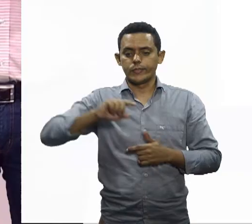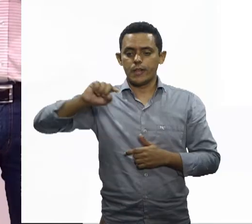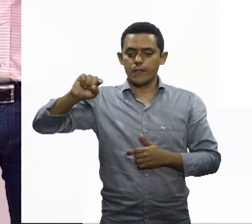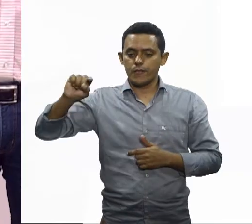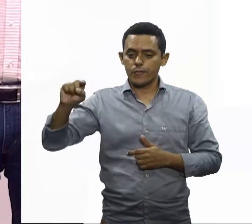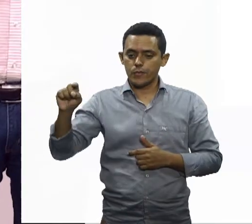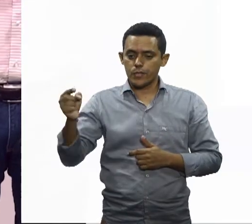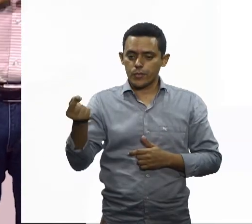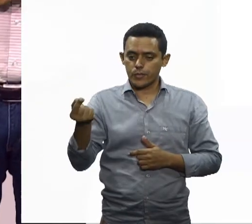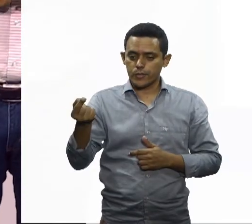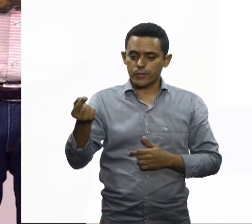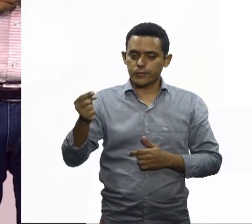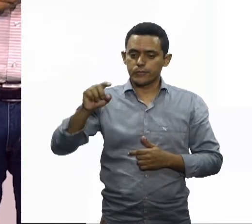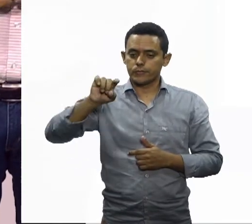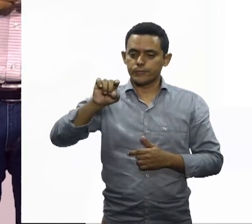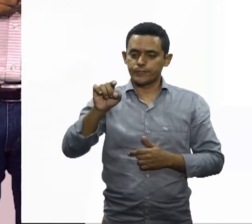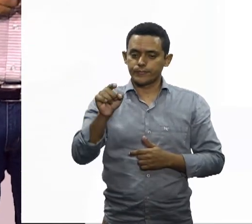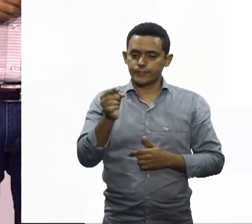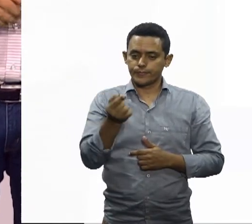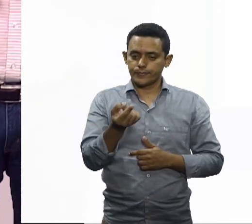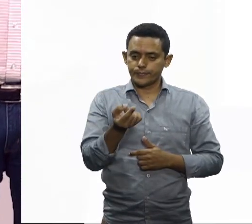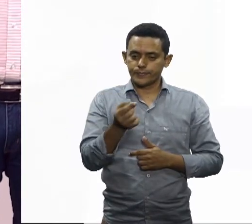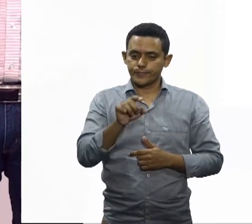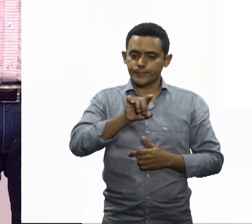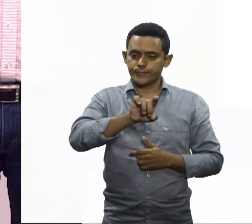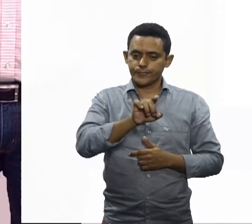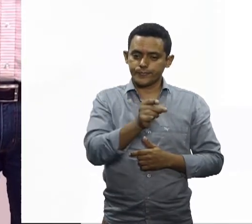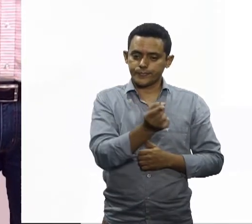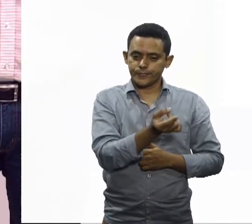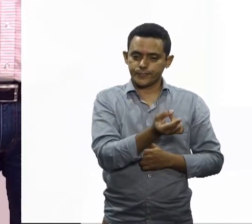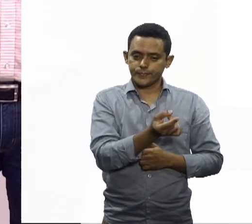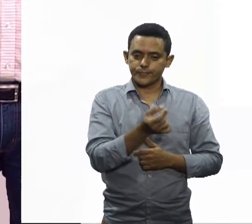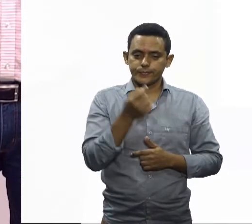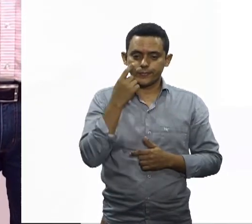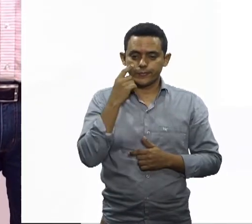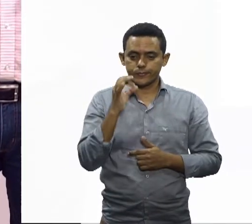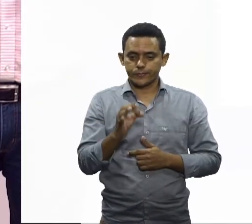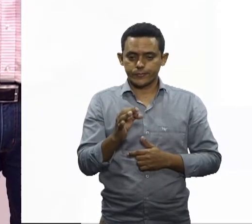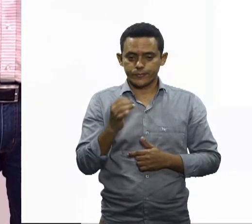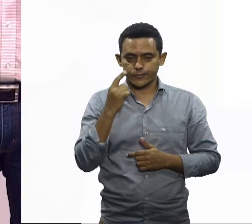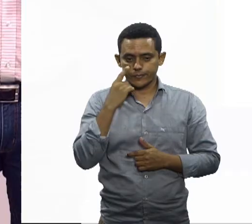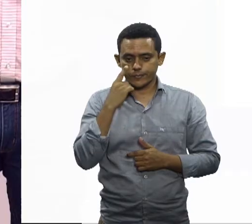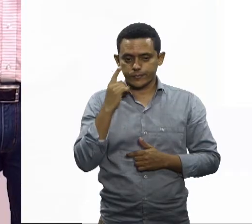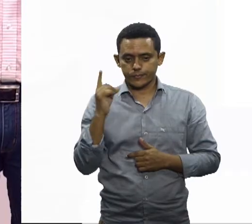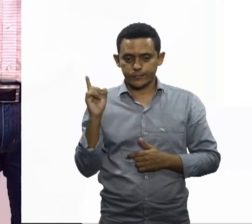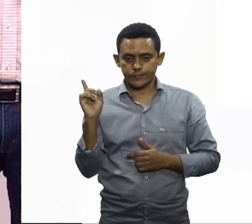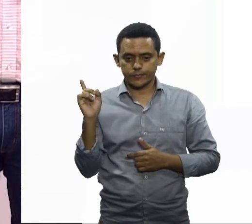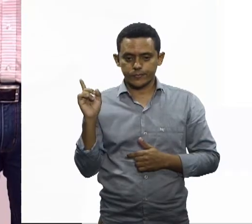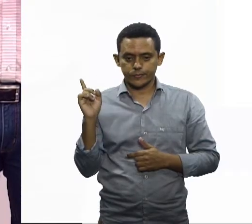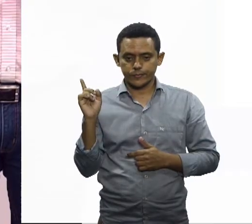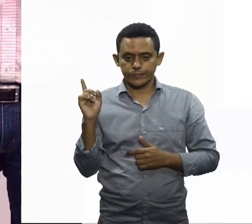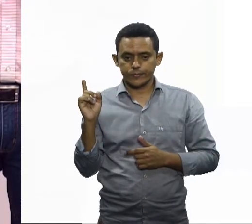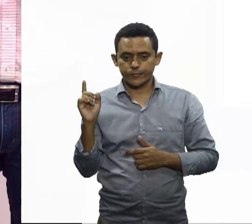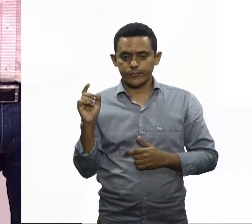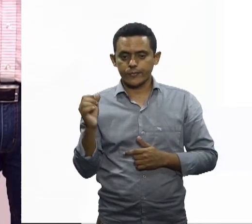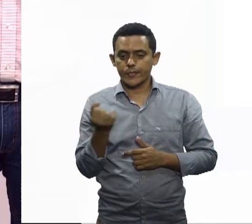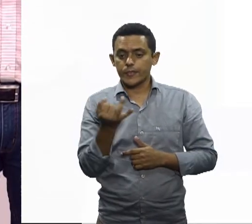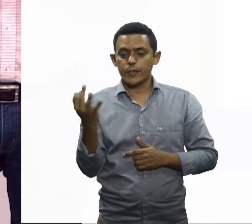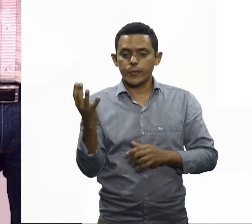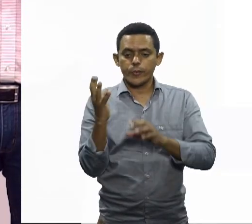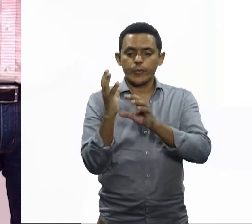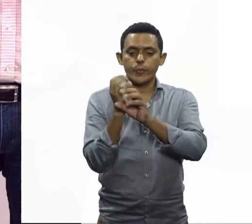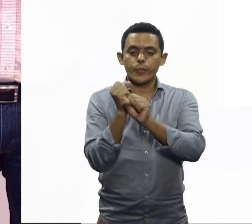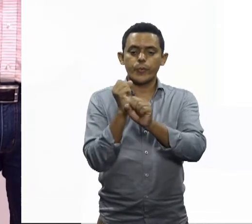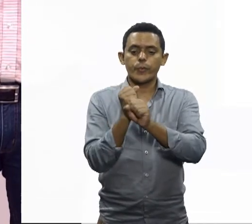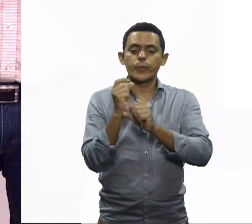não quer dividir, então você deve fazer o seguinte. Observe, entre o quilômetro e o metro, quantos zeros aparecem ali?